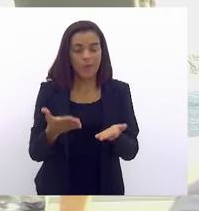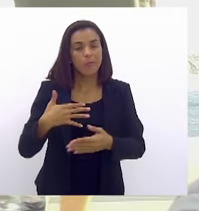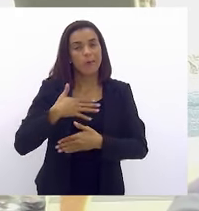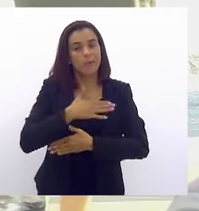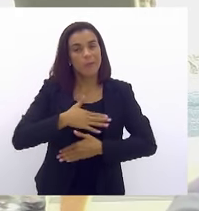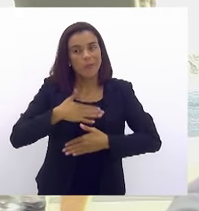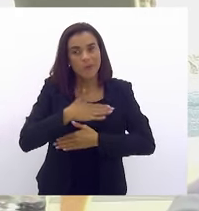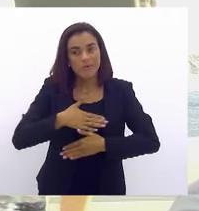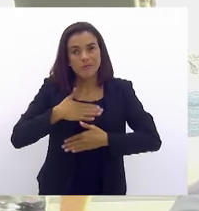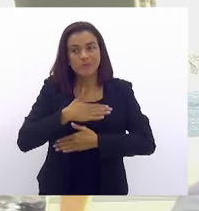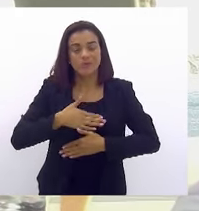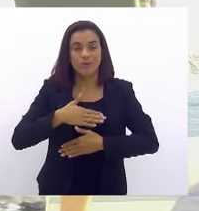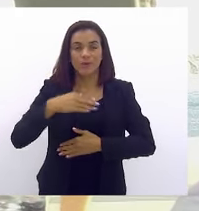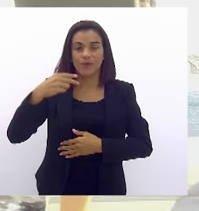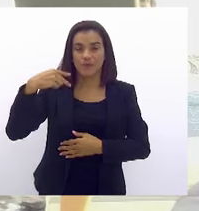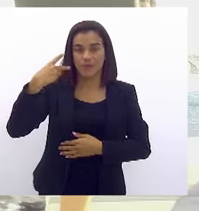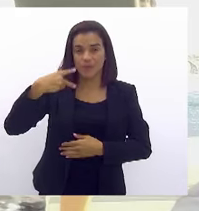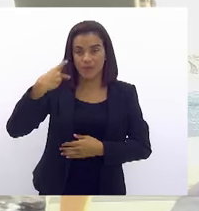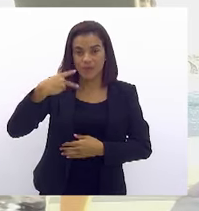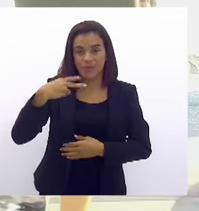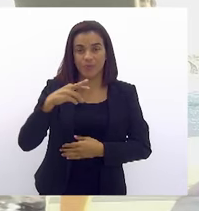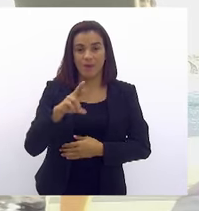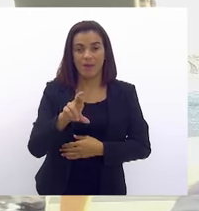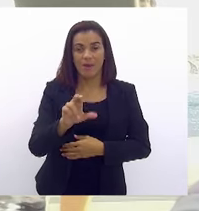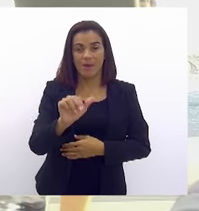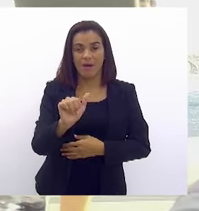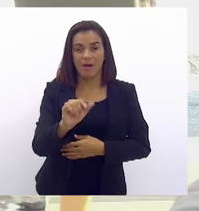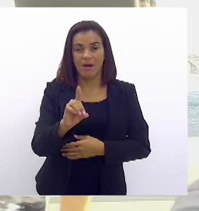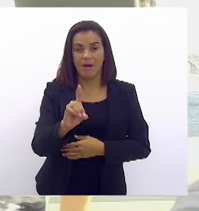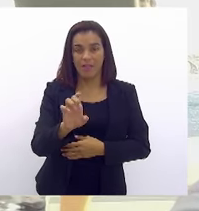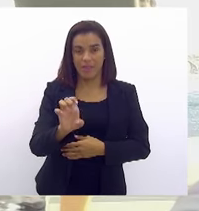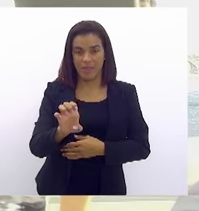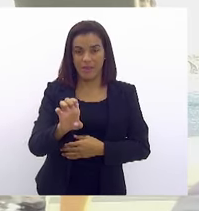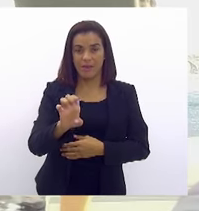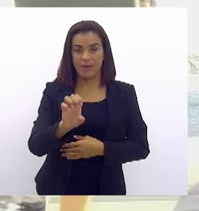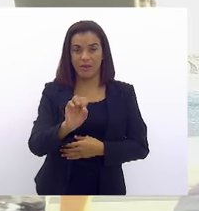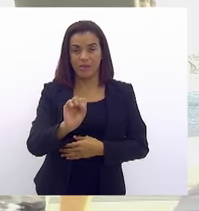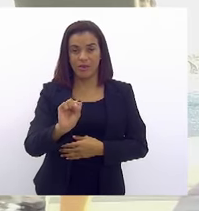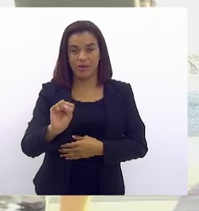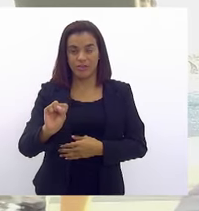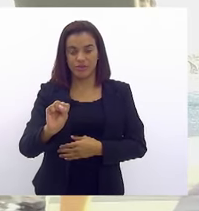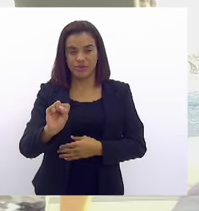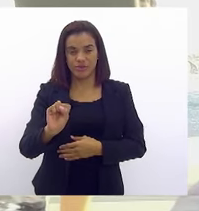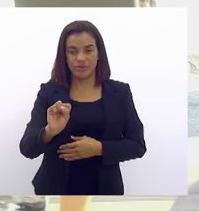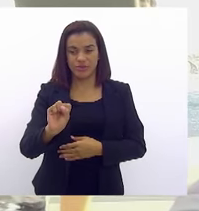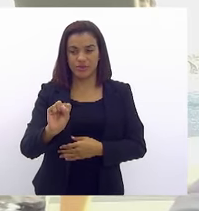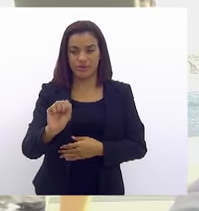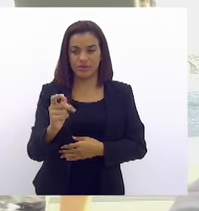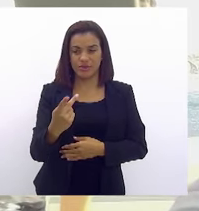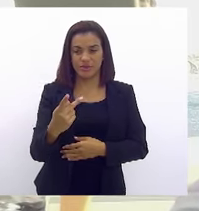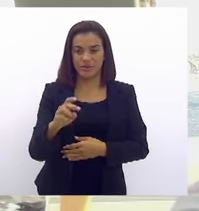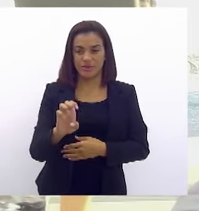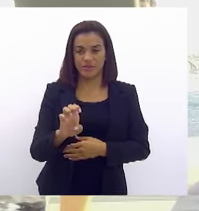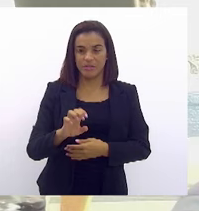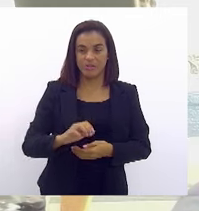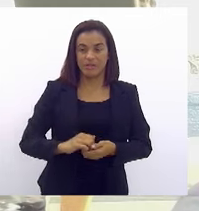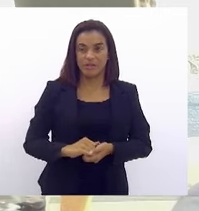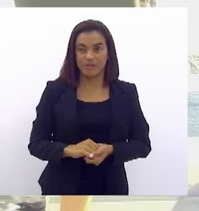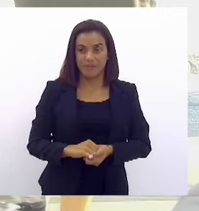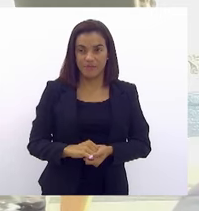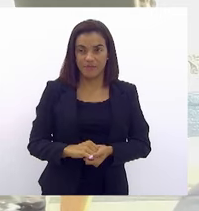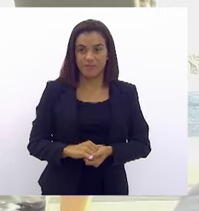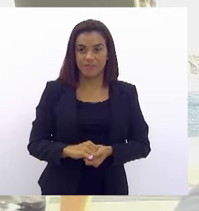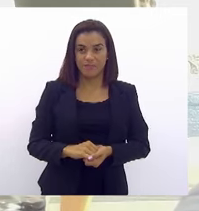que o vereador Hadesh, que é membro da Comissão de Meio Ambiente, né, desse suas palavras aí,